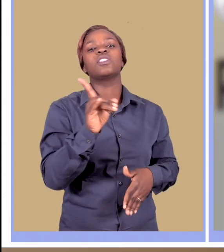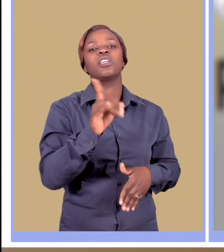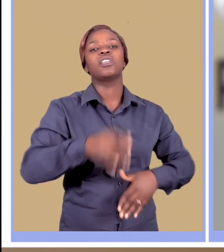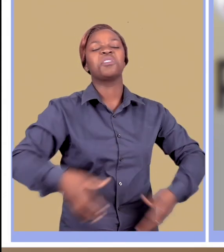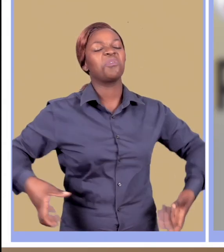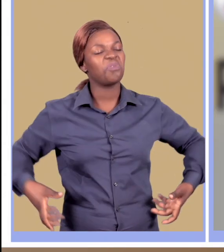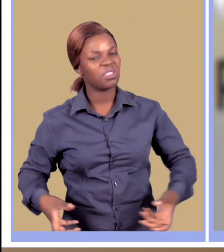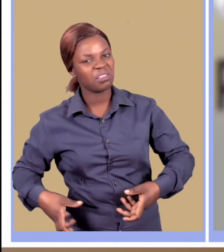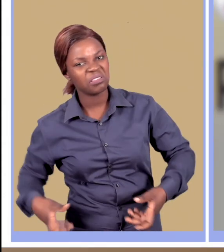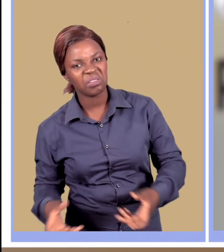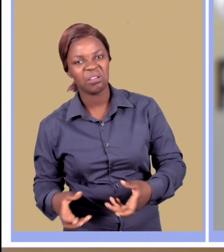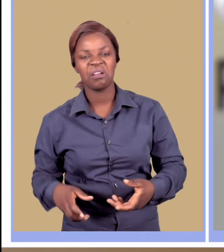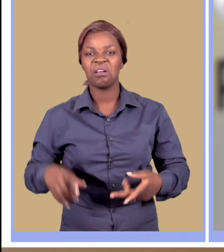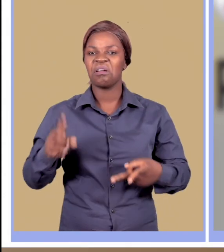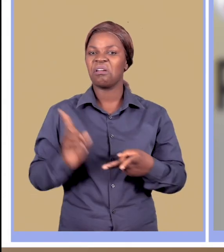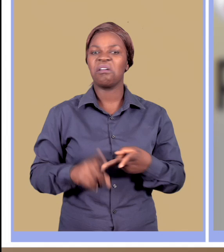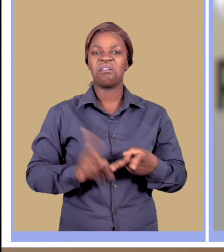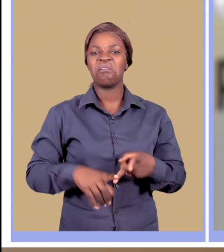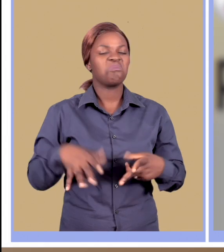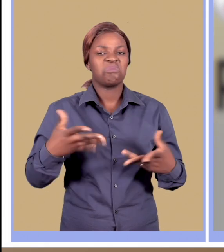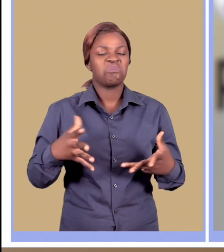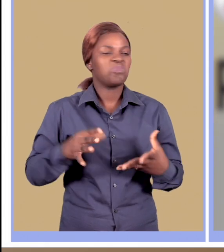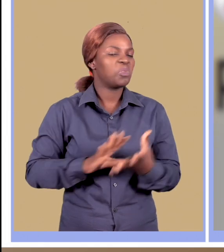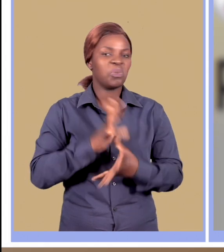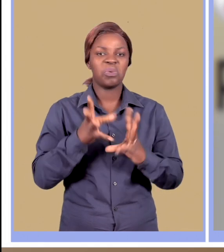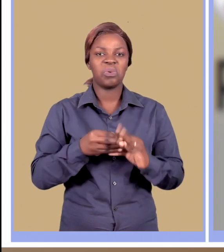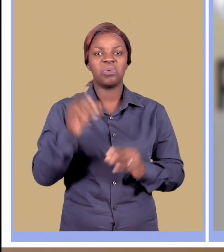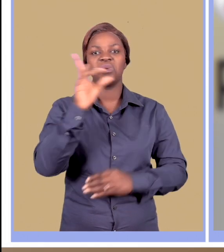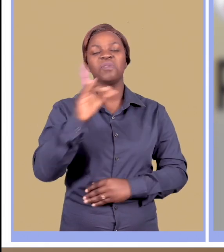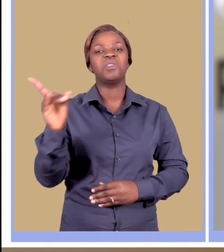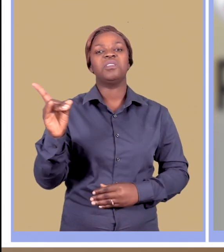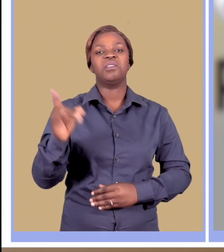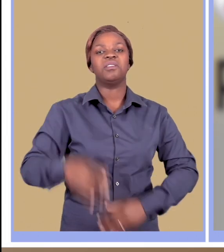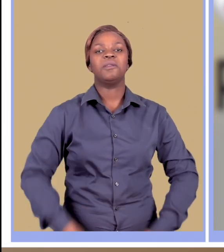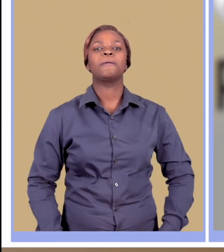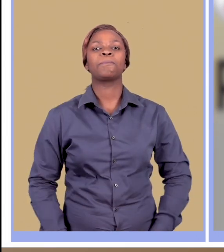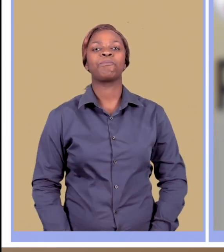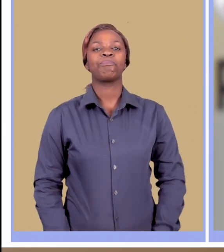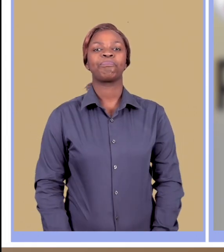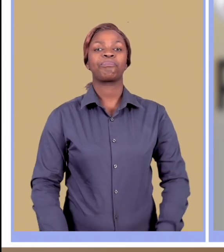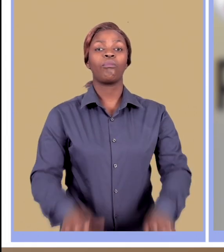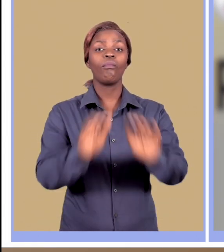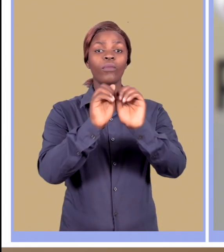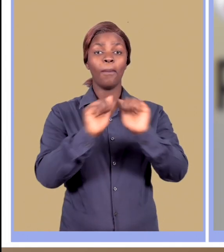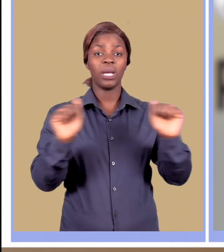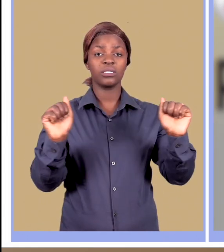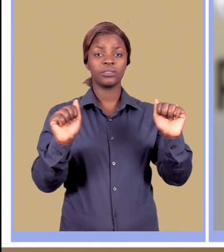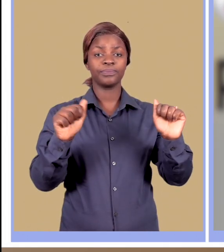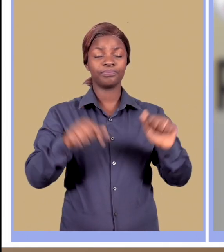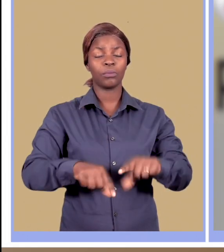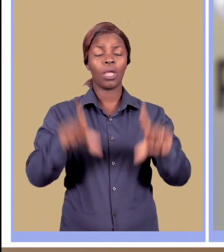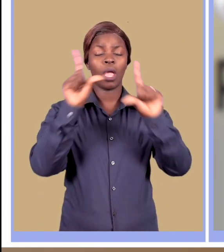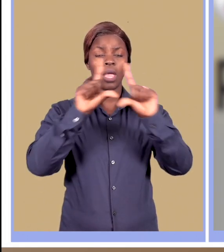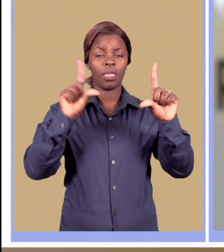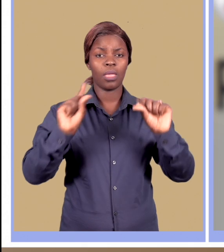da pessoa com deficiência físico-motora, ou seja, de todas as tipologias de deficiência. Bom, olhando a